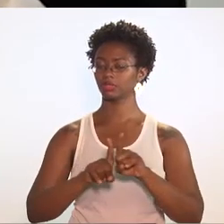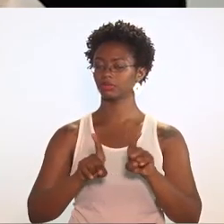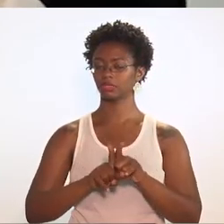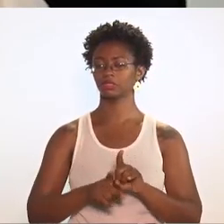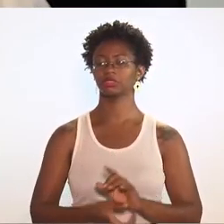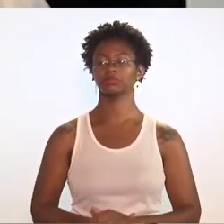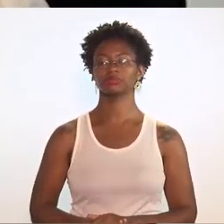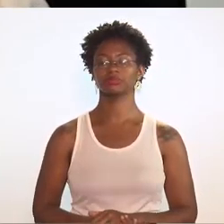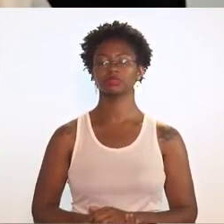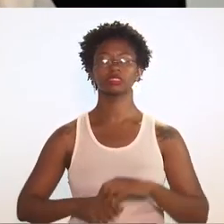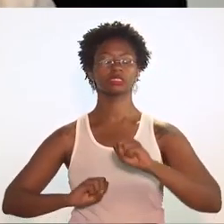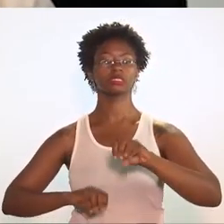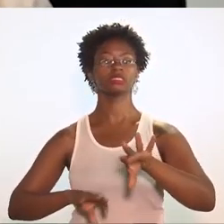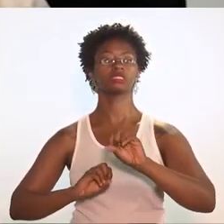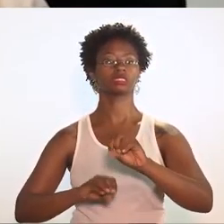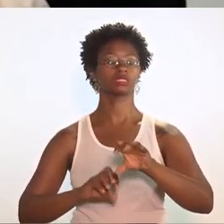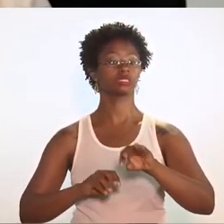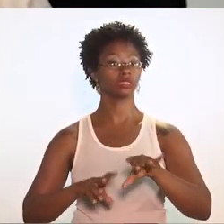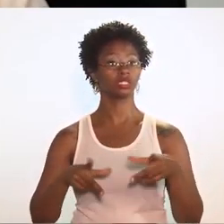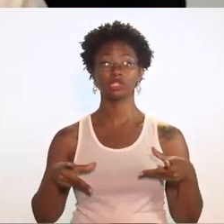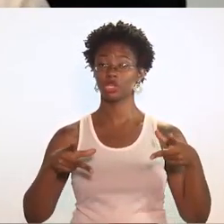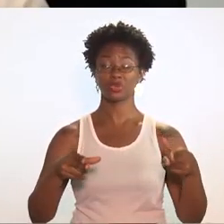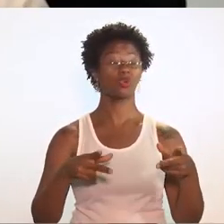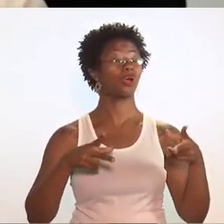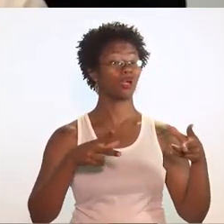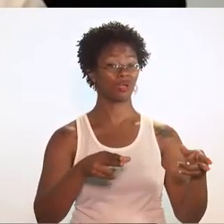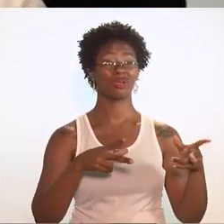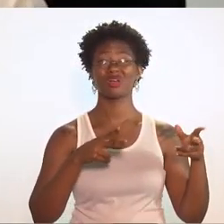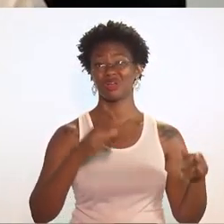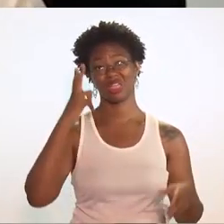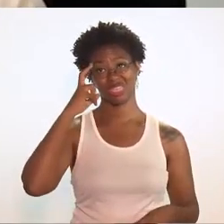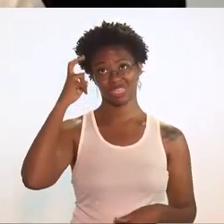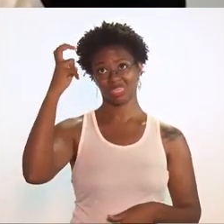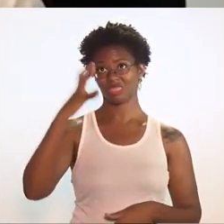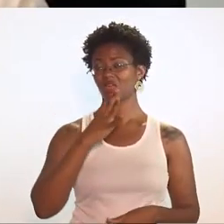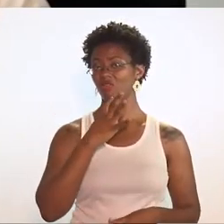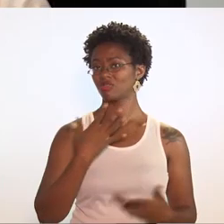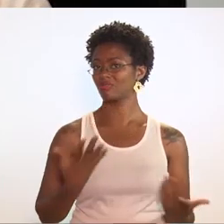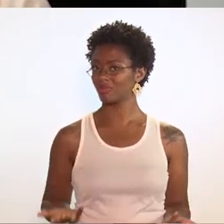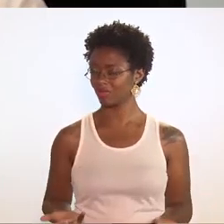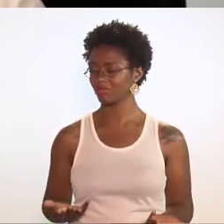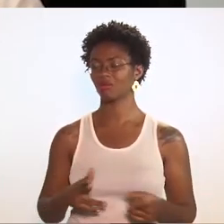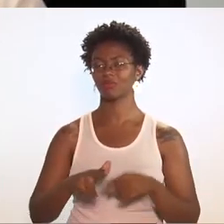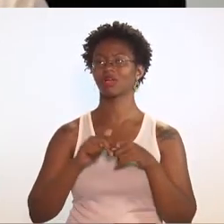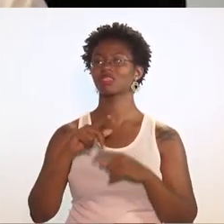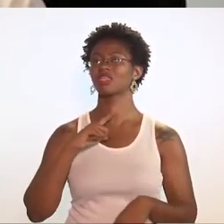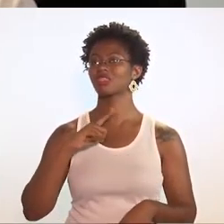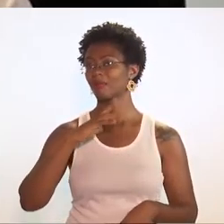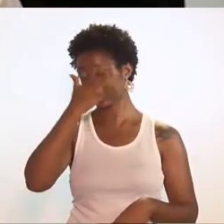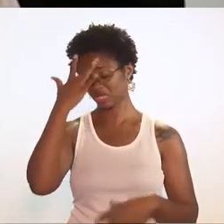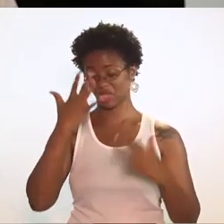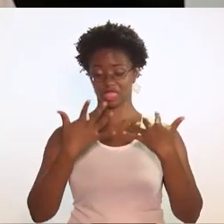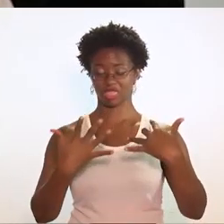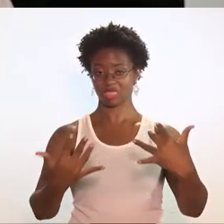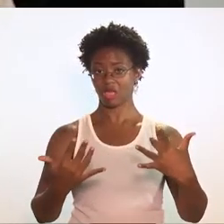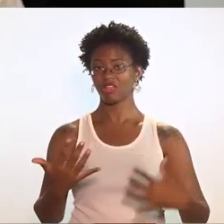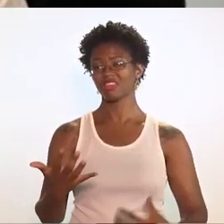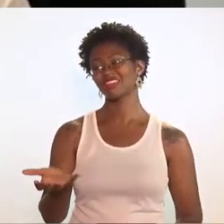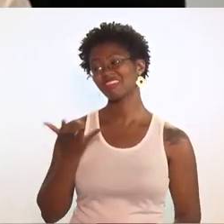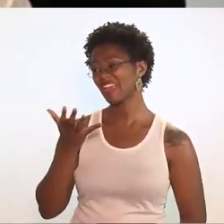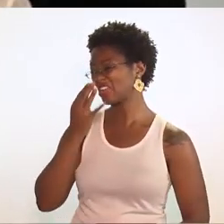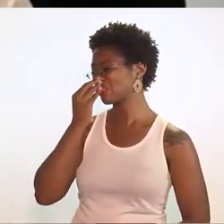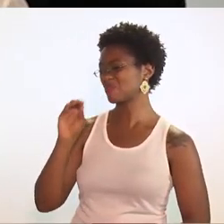nossa sociedade, a gente tem que aprender todos os dias e ensinar todos os dias. E o pior, Carlos Alberto,